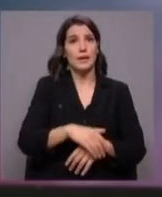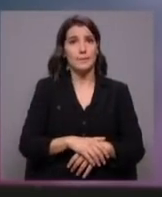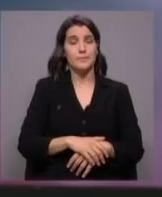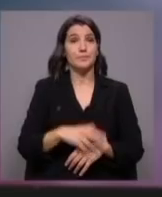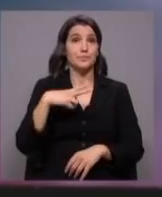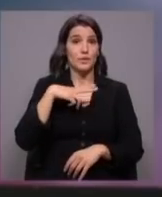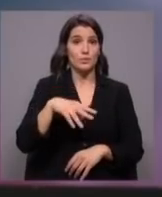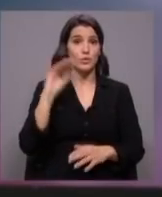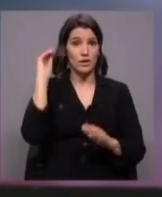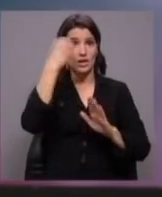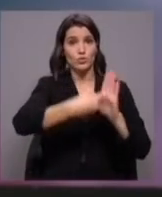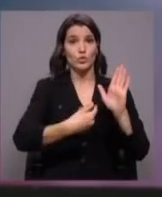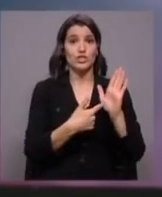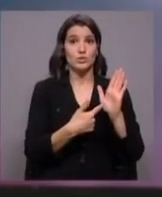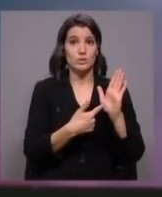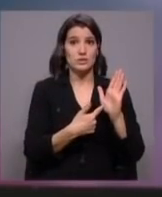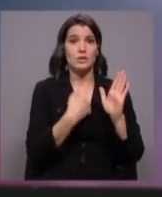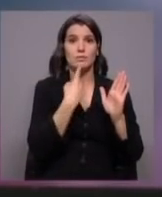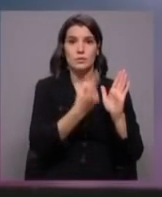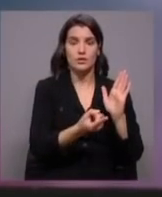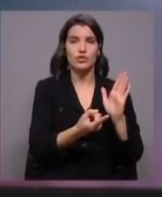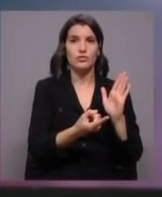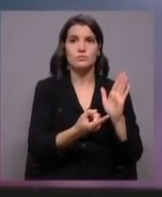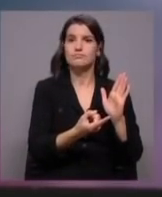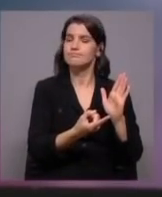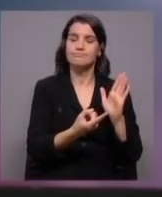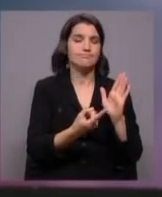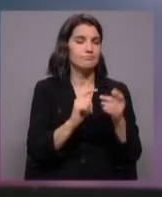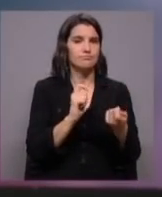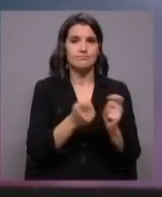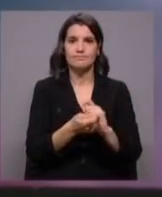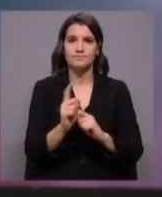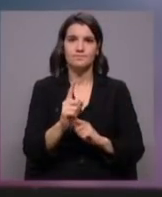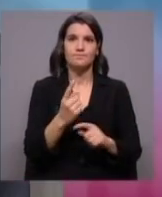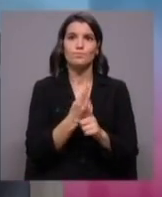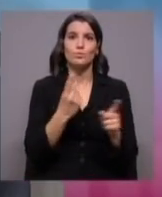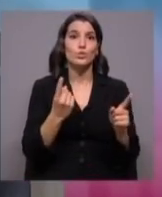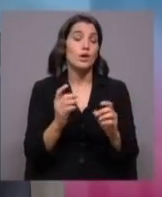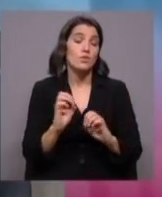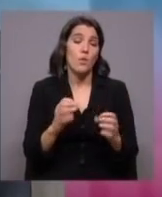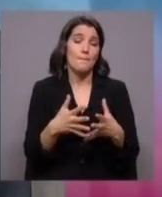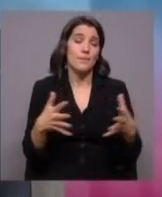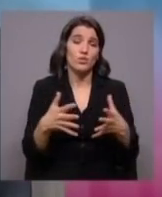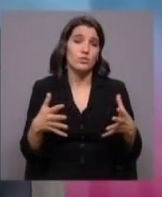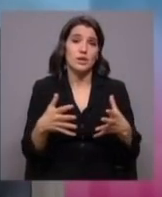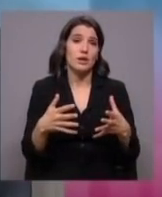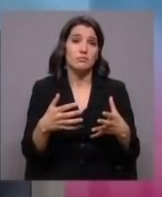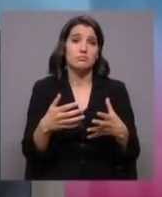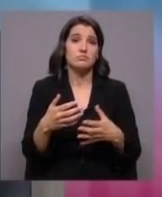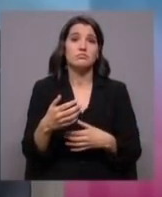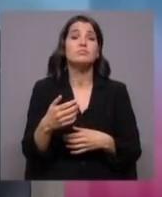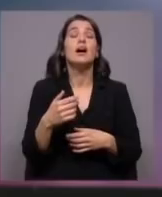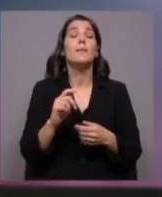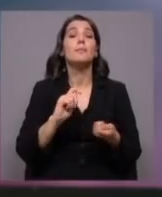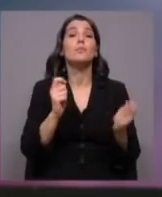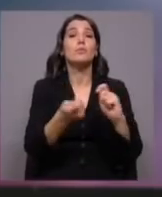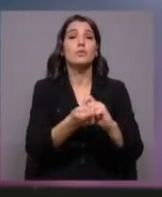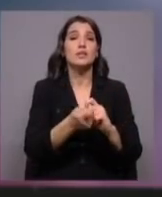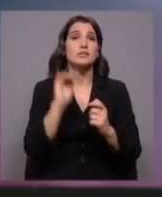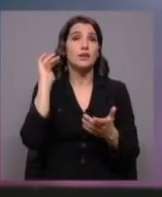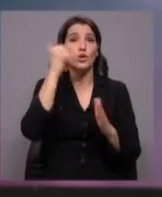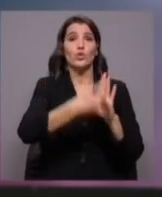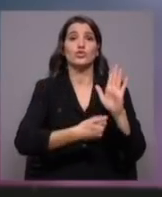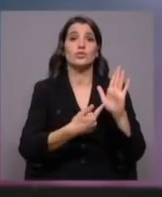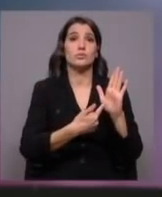República Portuguesa diz, e digo-lhe mais, não mudará. Porque não haverá nenhuma maioria para fazer uma revisão constitucional que permita